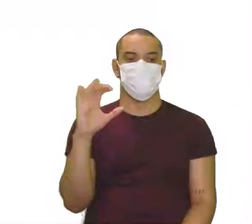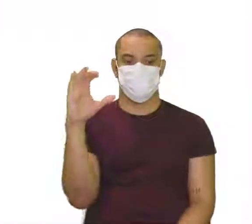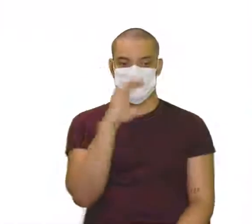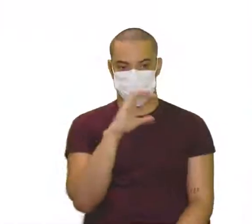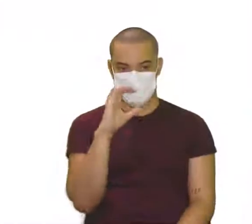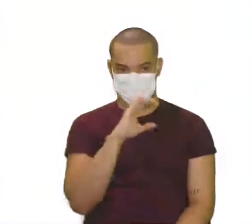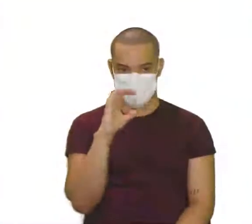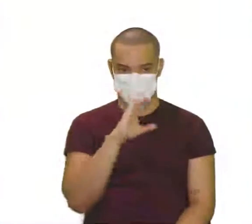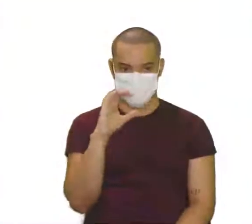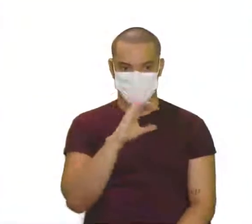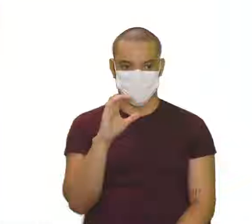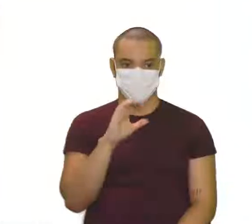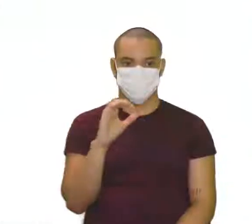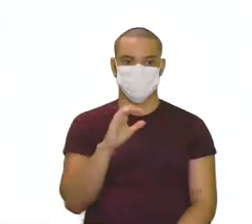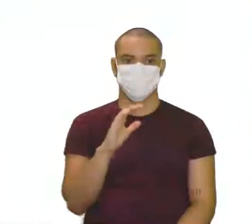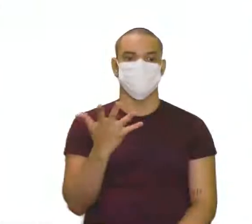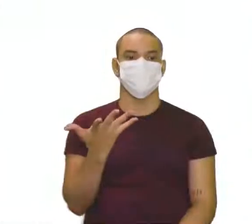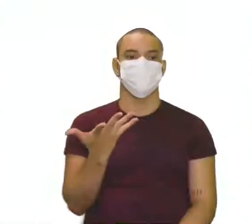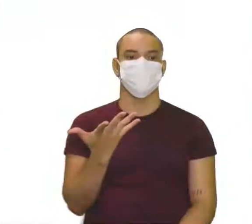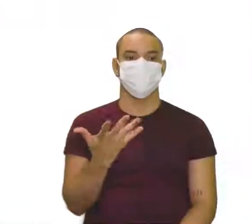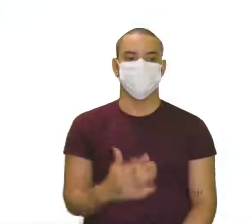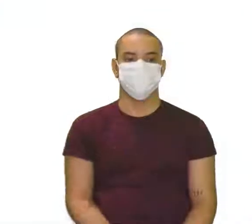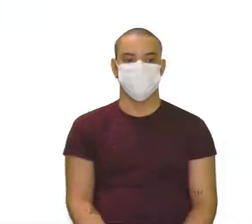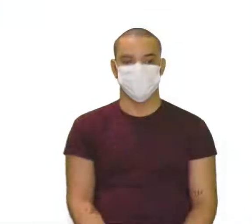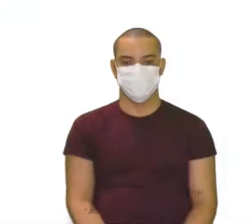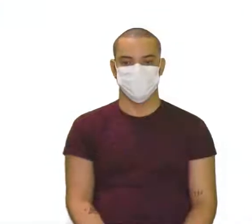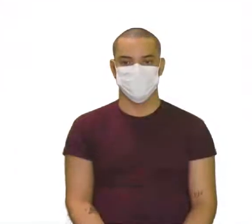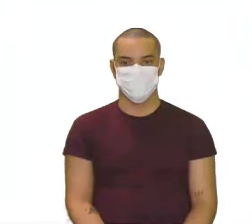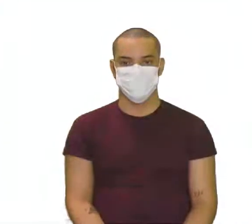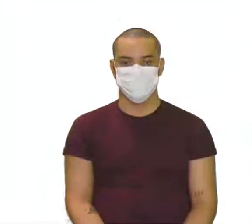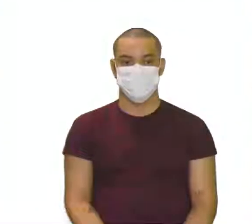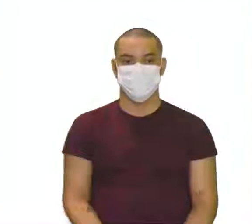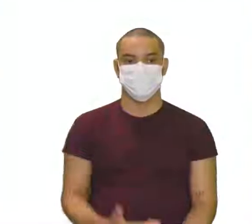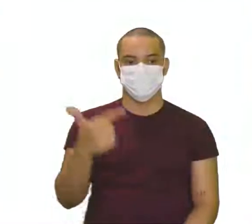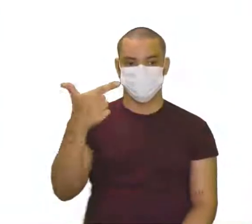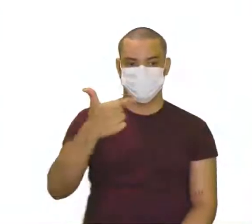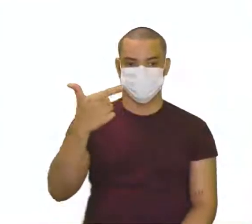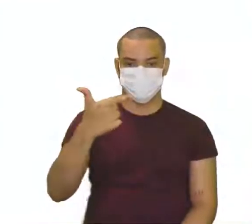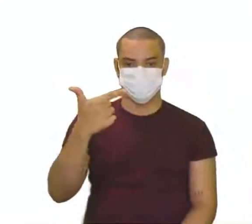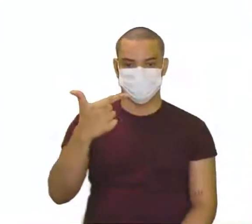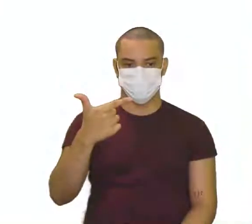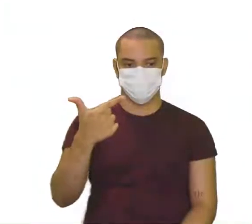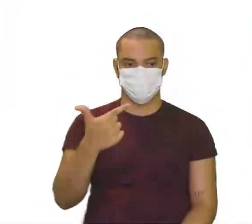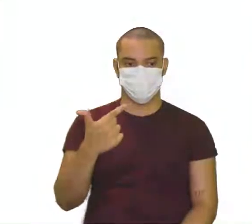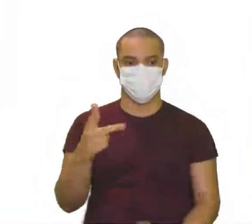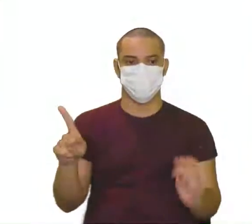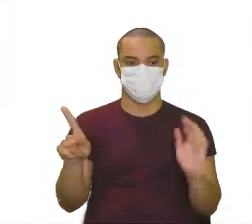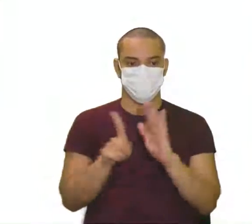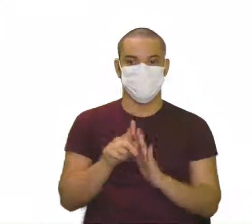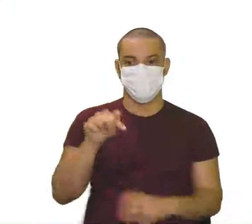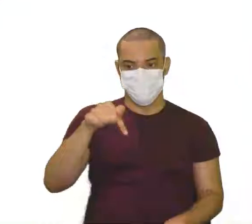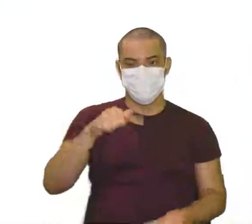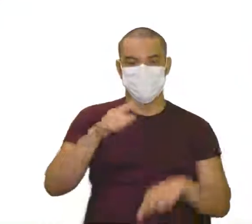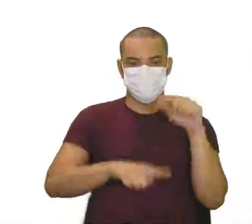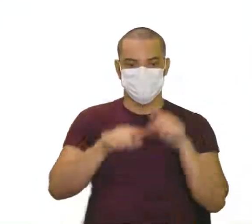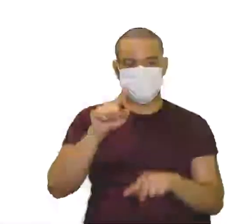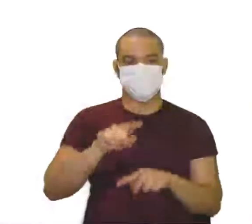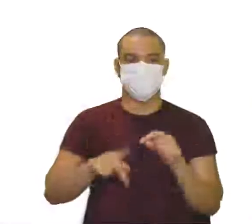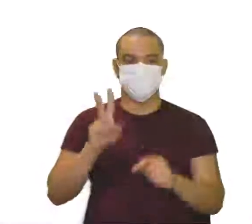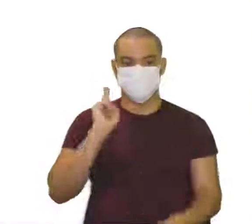velocidade nula, carga com velocidade nula. Segunda condição, carga com mesma